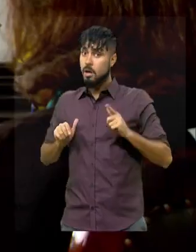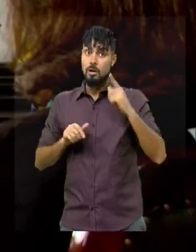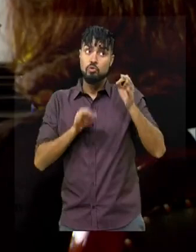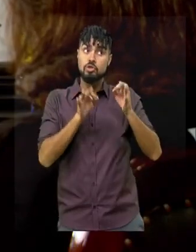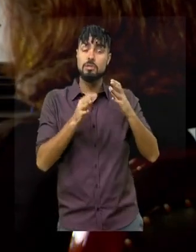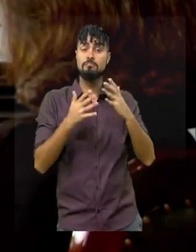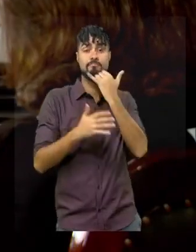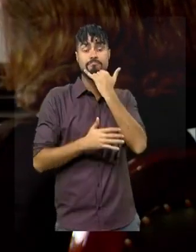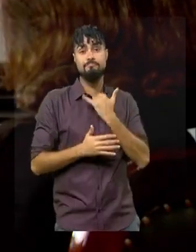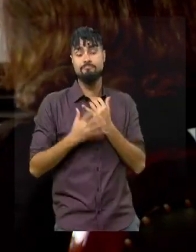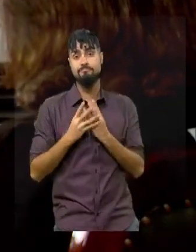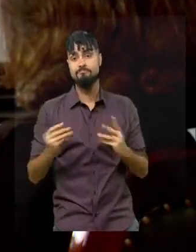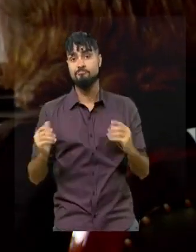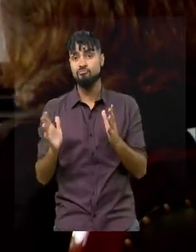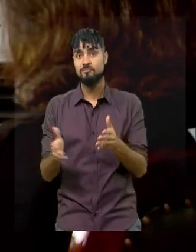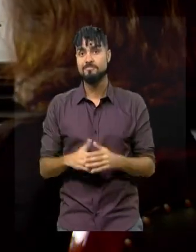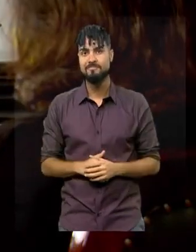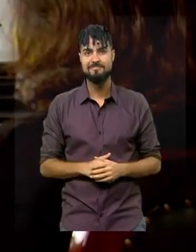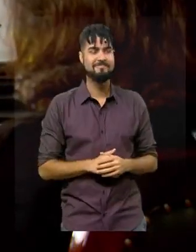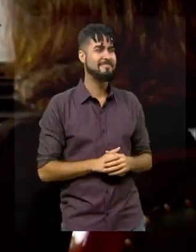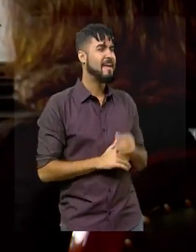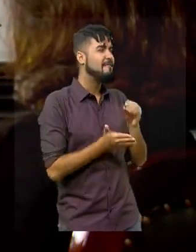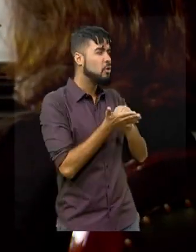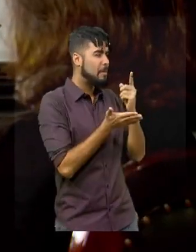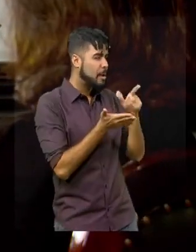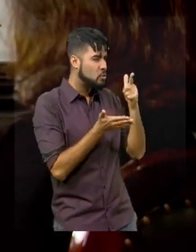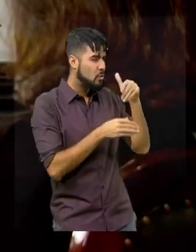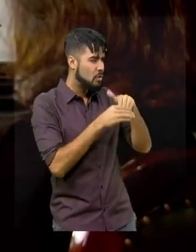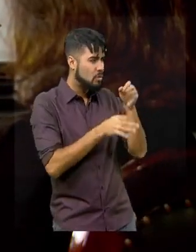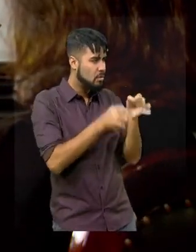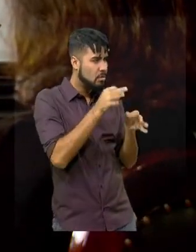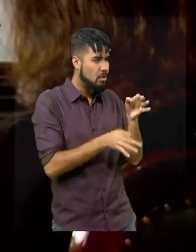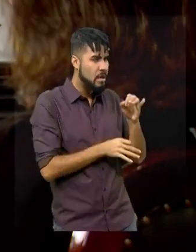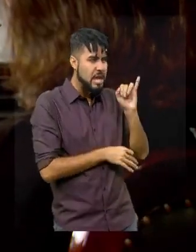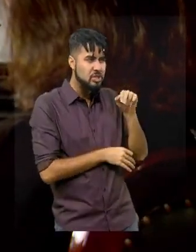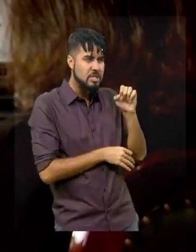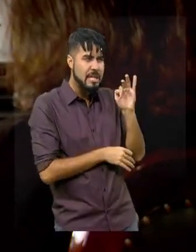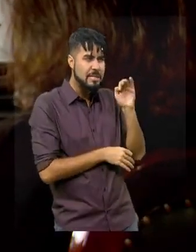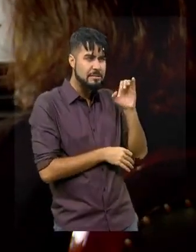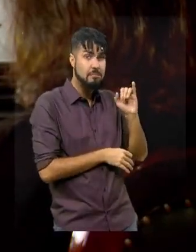absolveu. Só falta a última instância agora, né, em relação a isso.